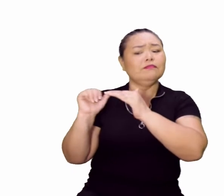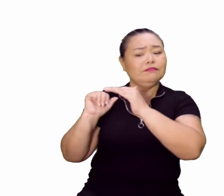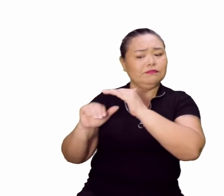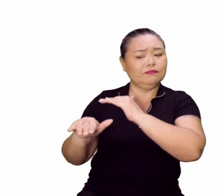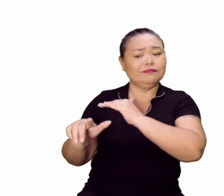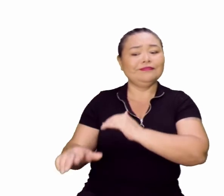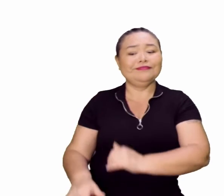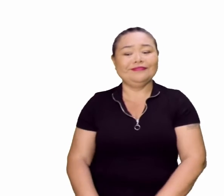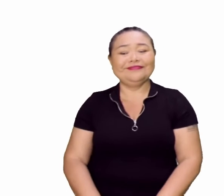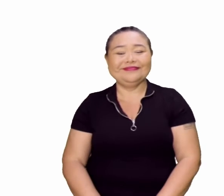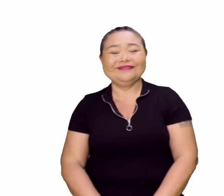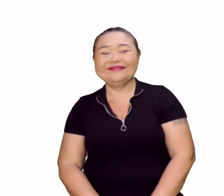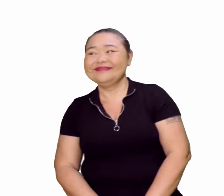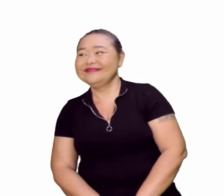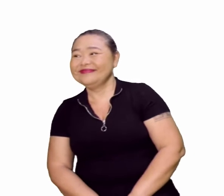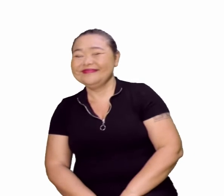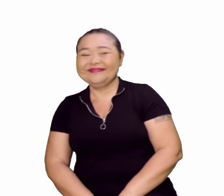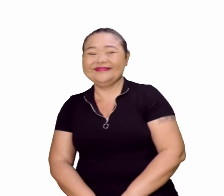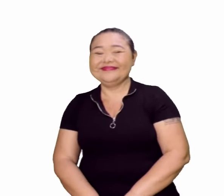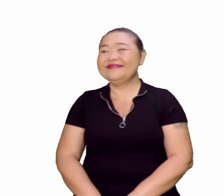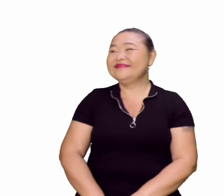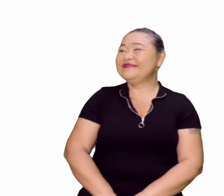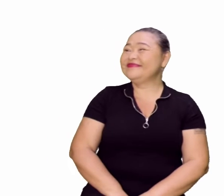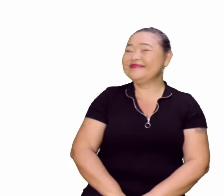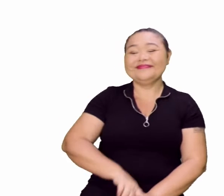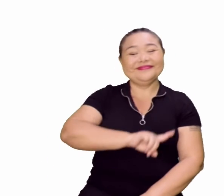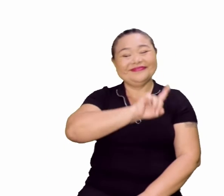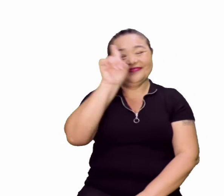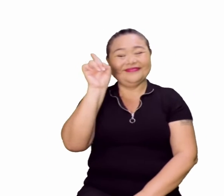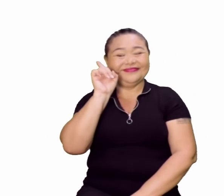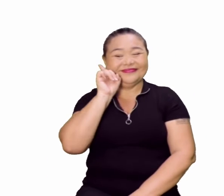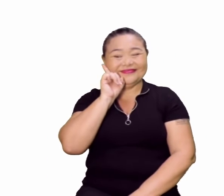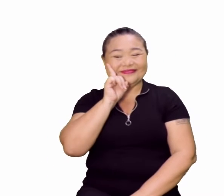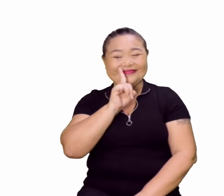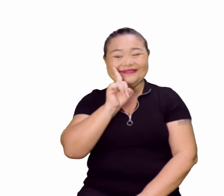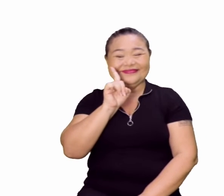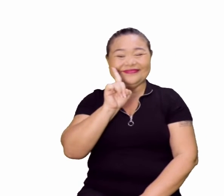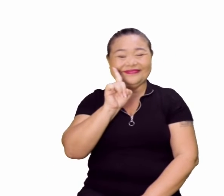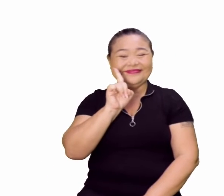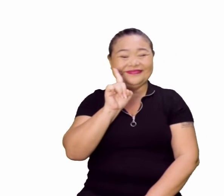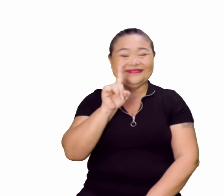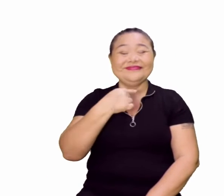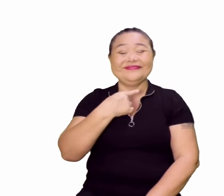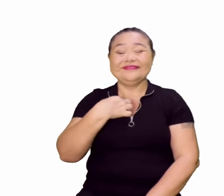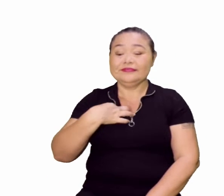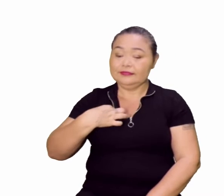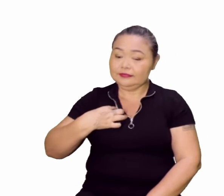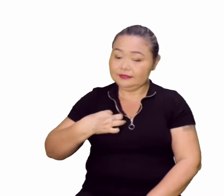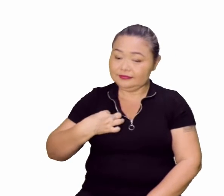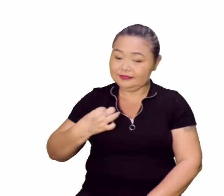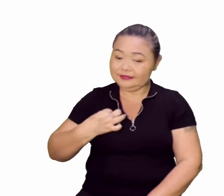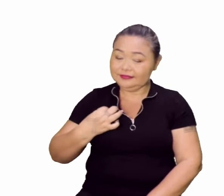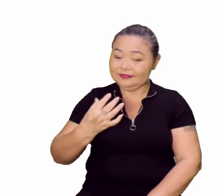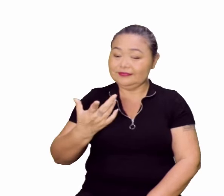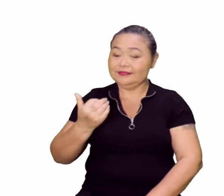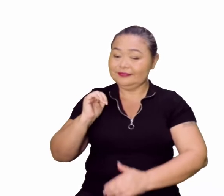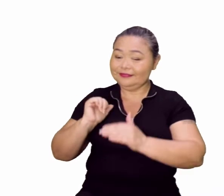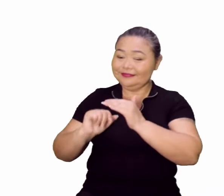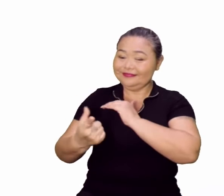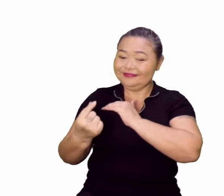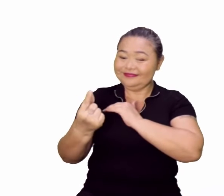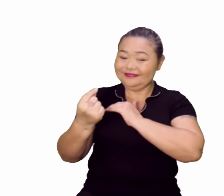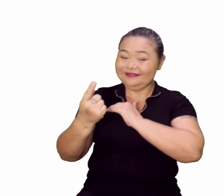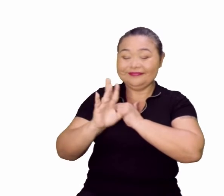buiado, maravilha. Aí ele quer ir lá para os Estados Unidos, aí ele vai de uma forma voluntária. Tá cheio da grana e